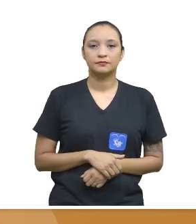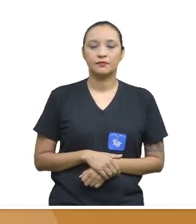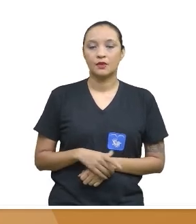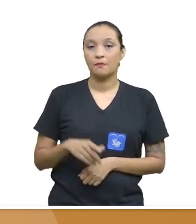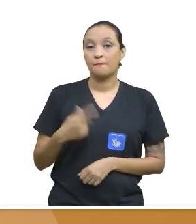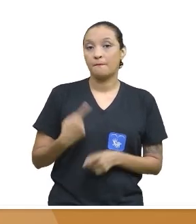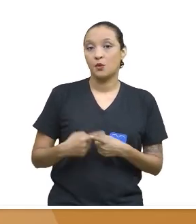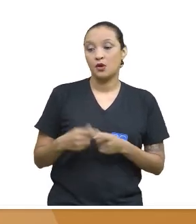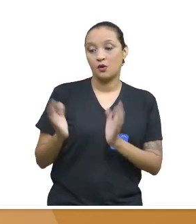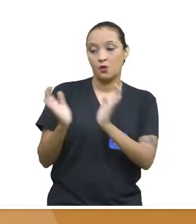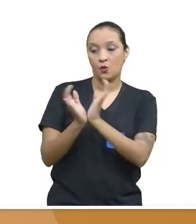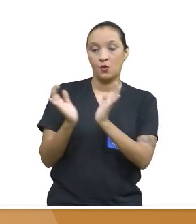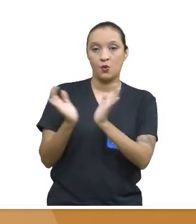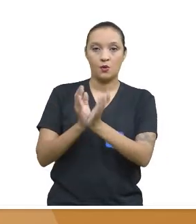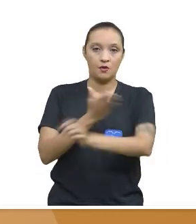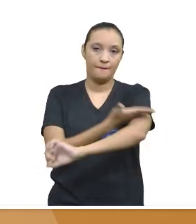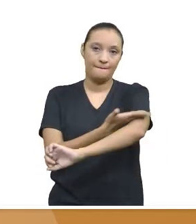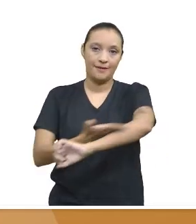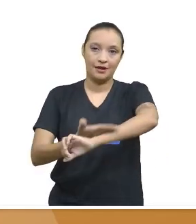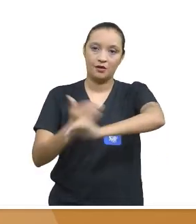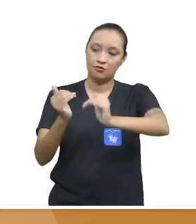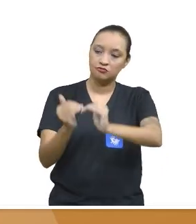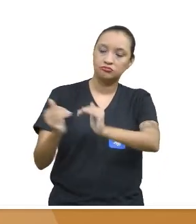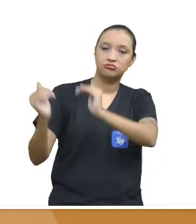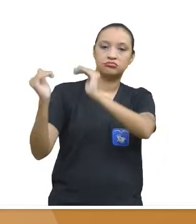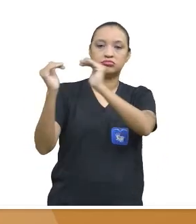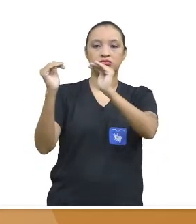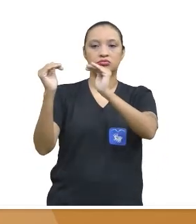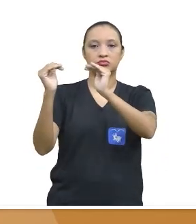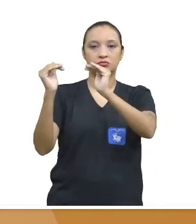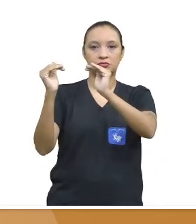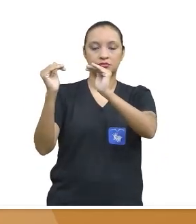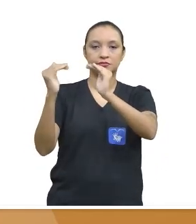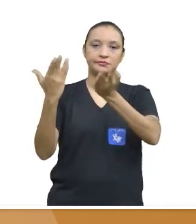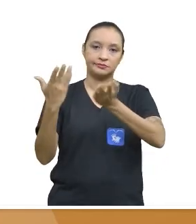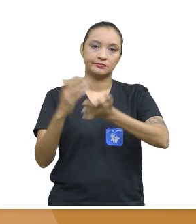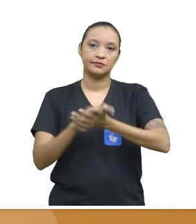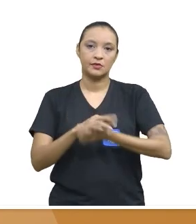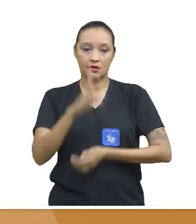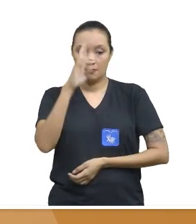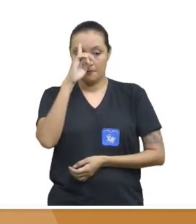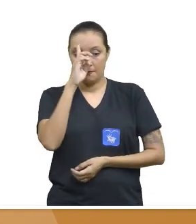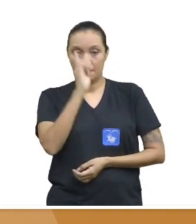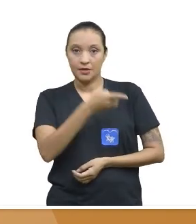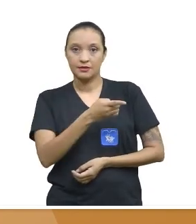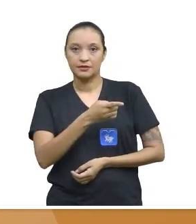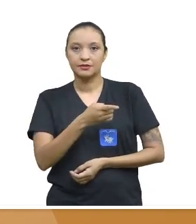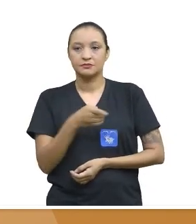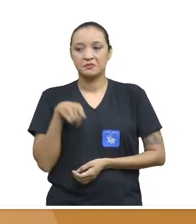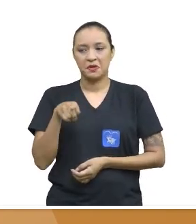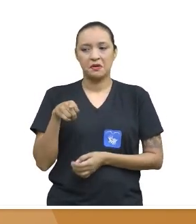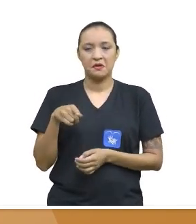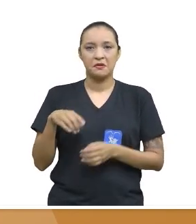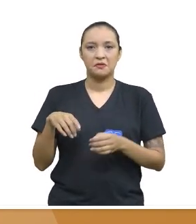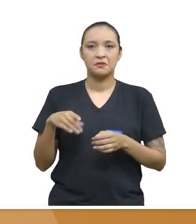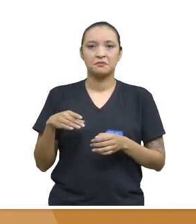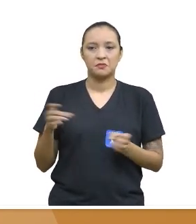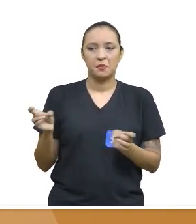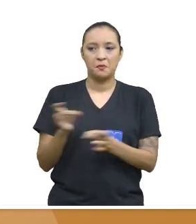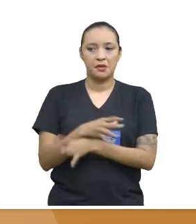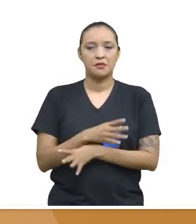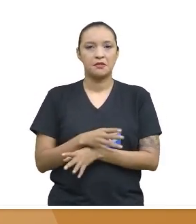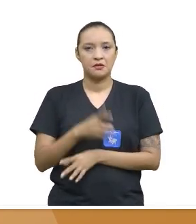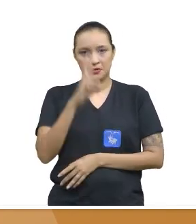branco como superior, eu tenho o branco como o indivíduo que realmente tem capacidade de dirigir a